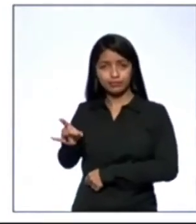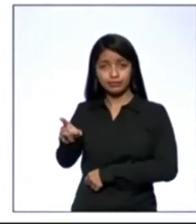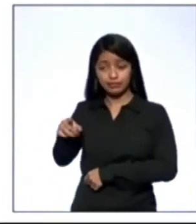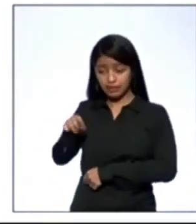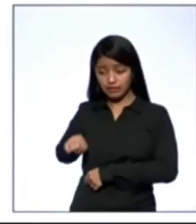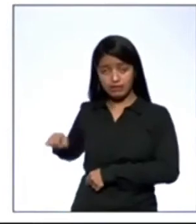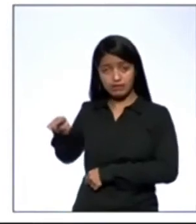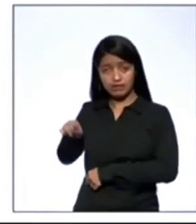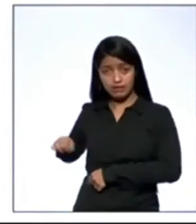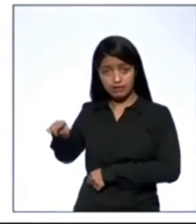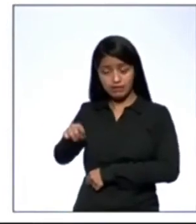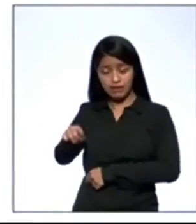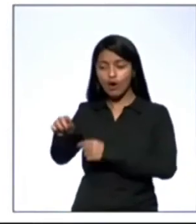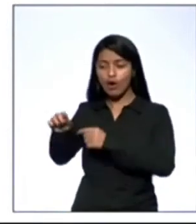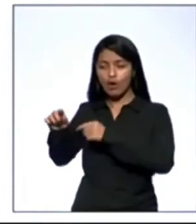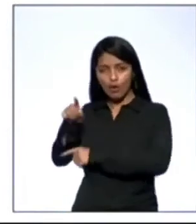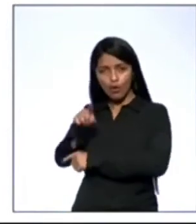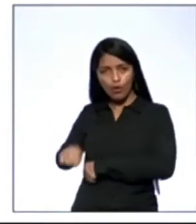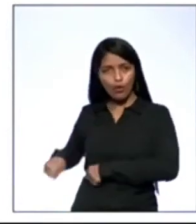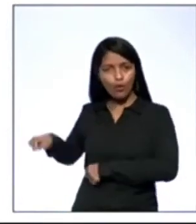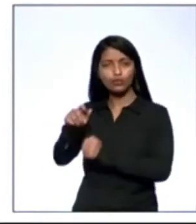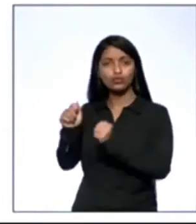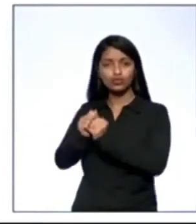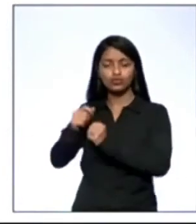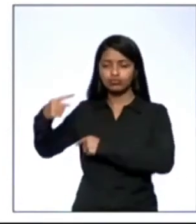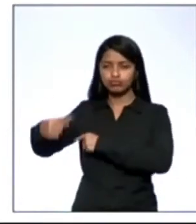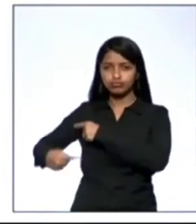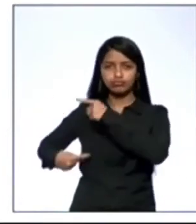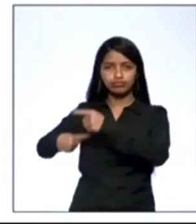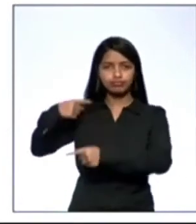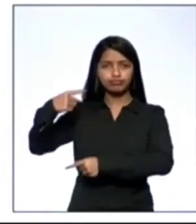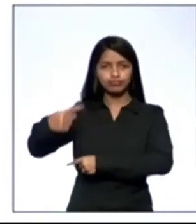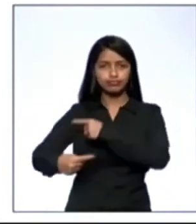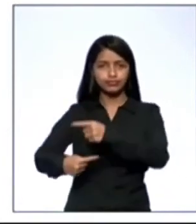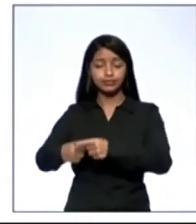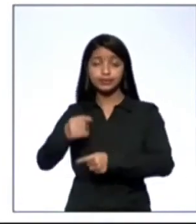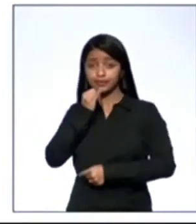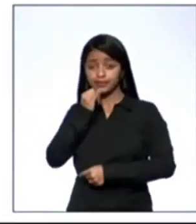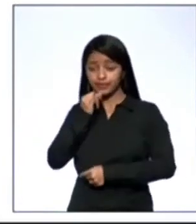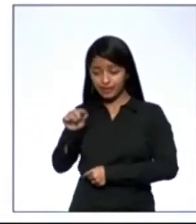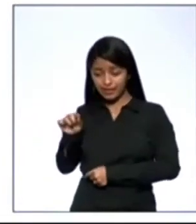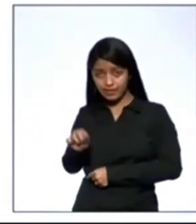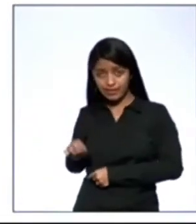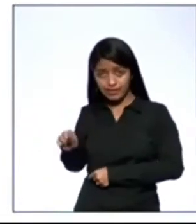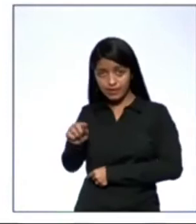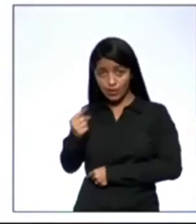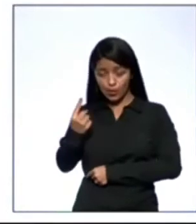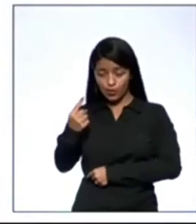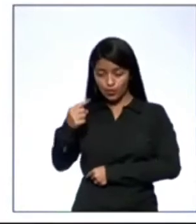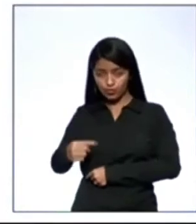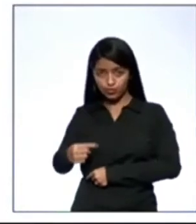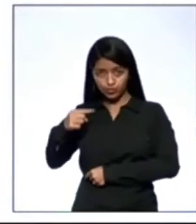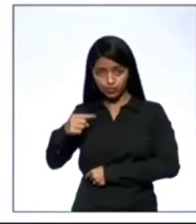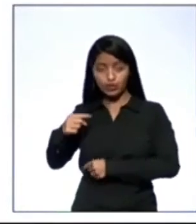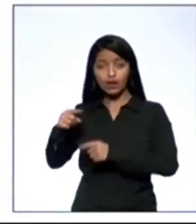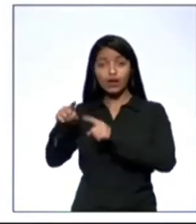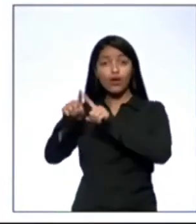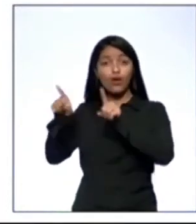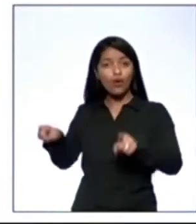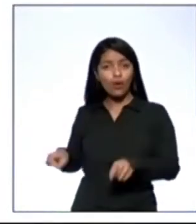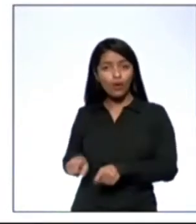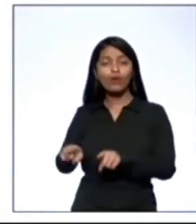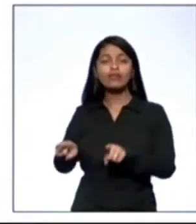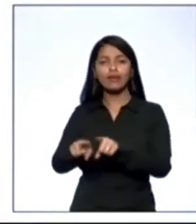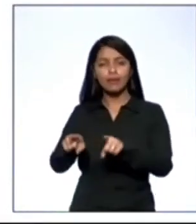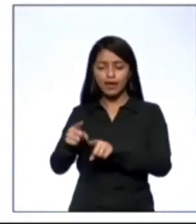a roda traseira gira com ela. Se a catraca der uma volta, a roda traseira dá uma volta também, né?